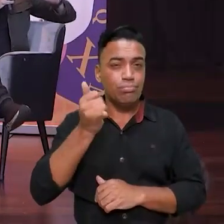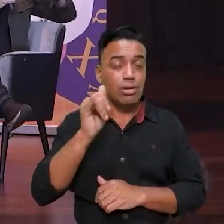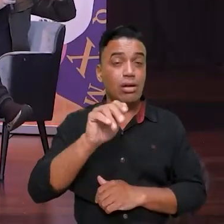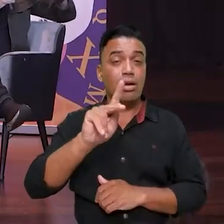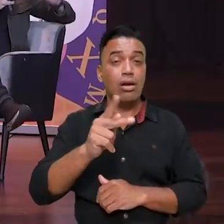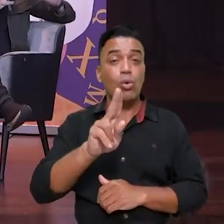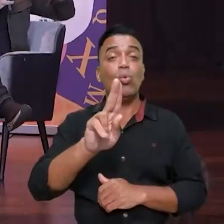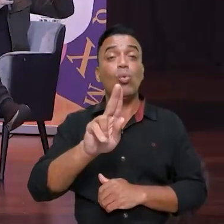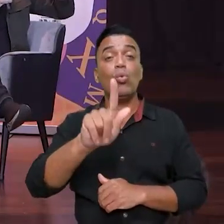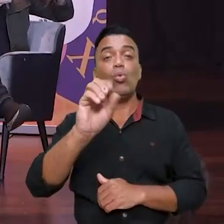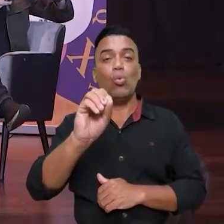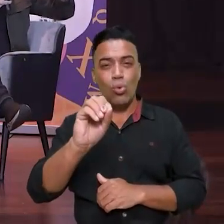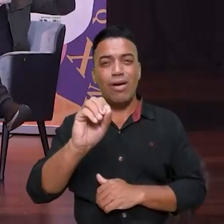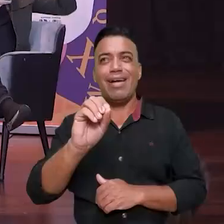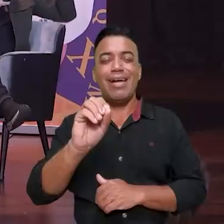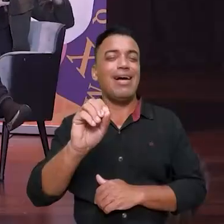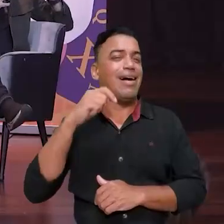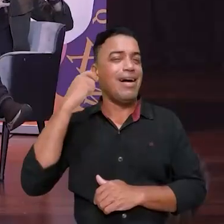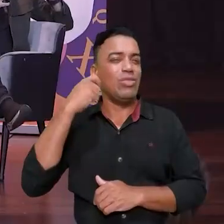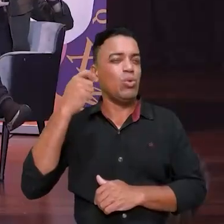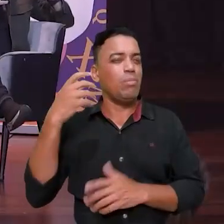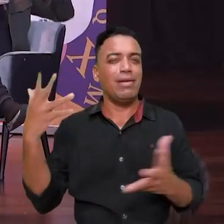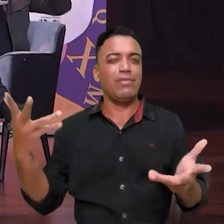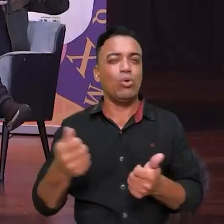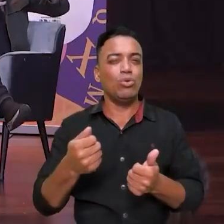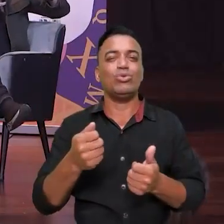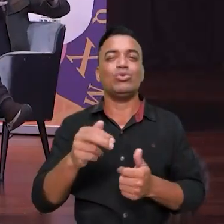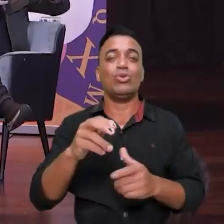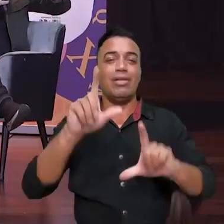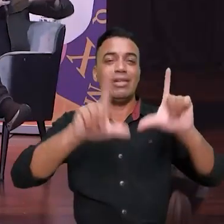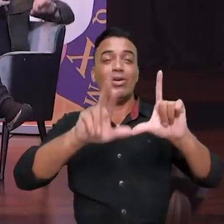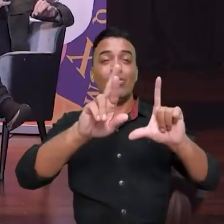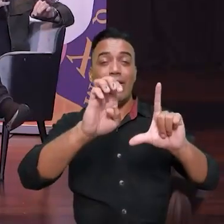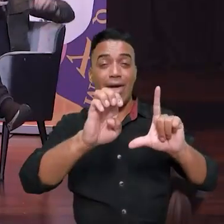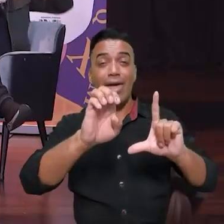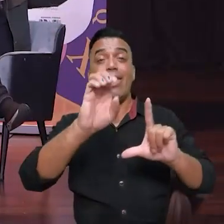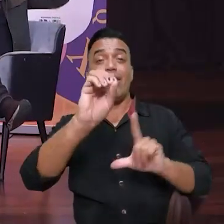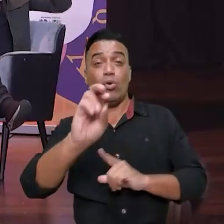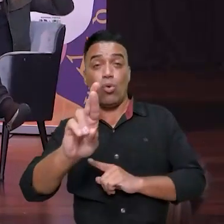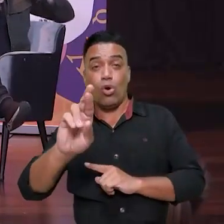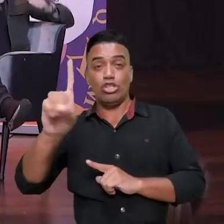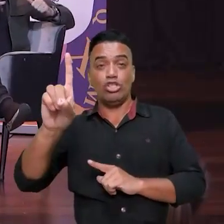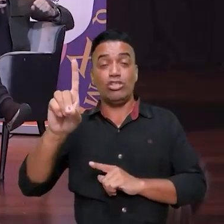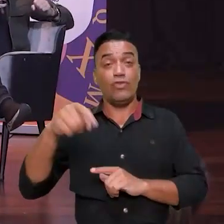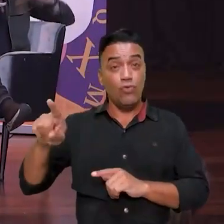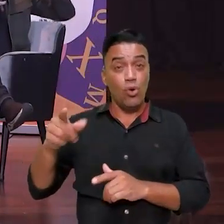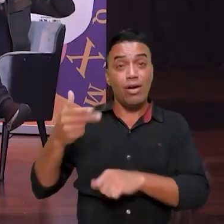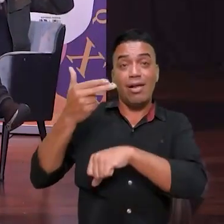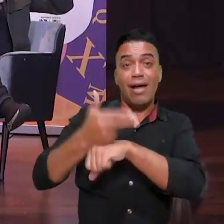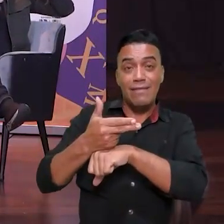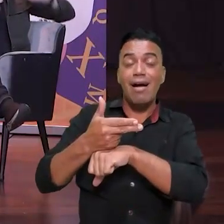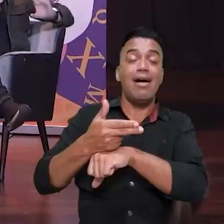Hugo Carvalho, um ator maravilhoso, fez Neemias na Record comigo. Ele é um jovem ator de 20 e poucos anos. Foi gravar com a Fernanda Montenegro